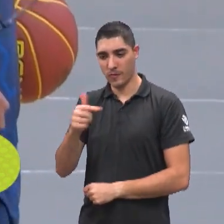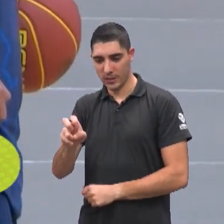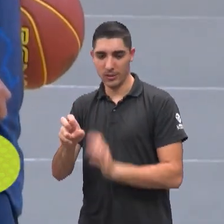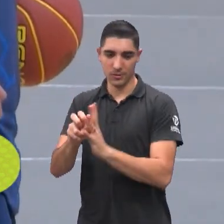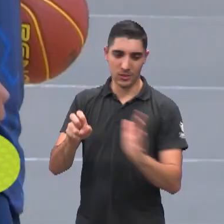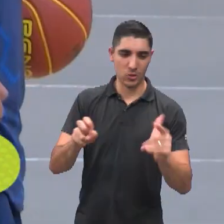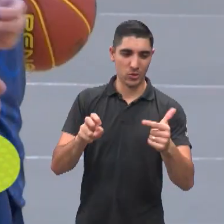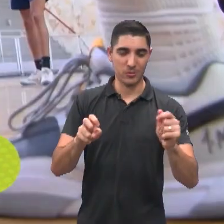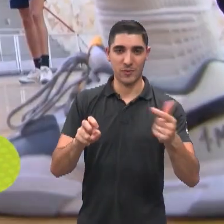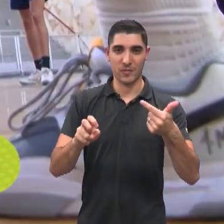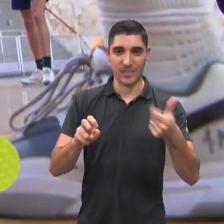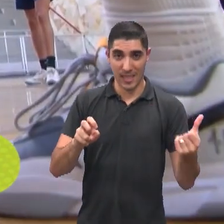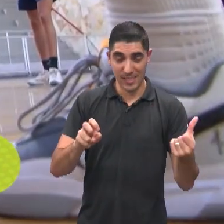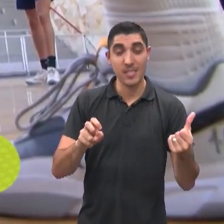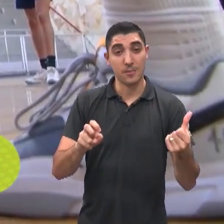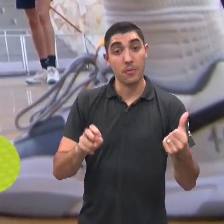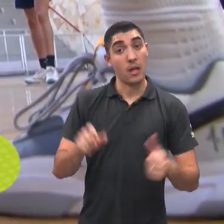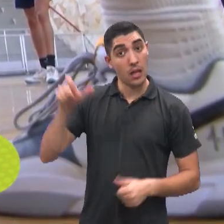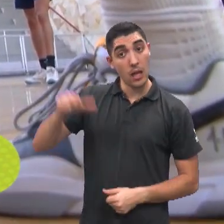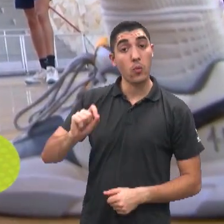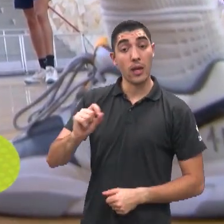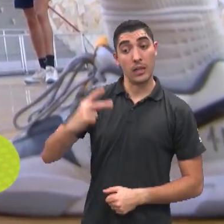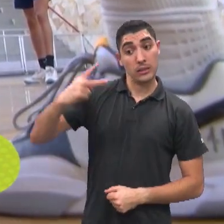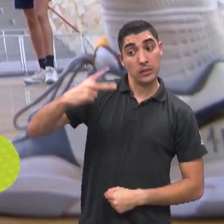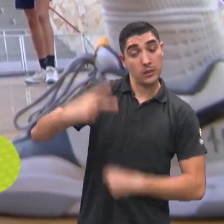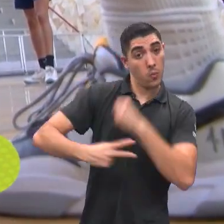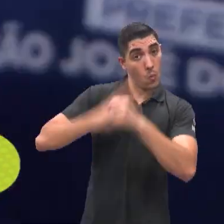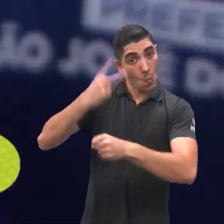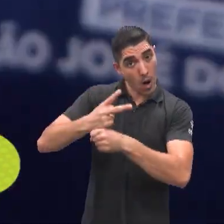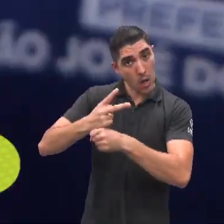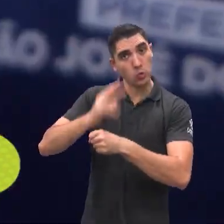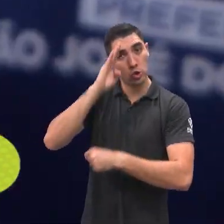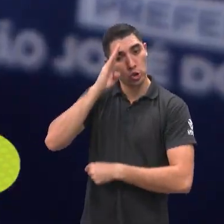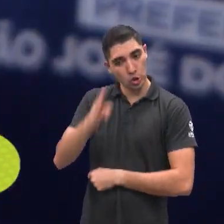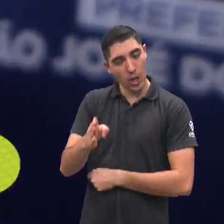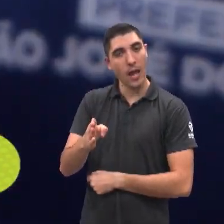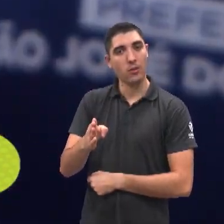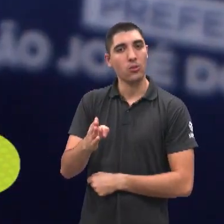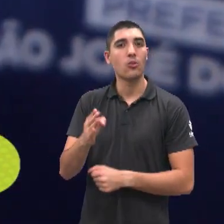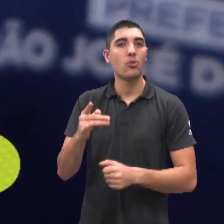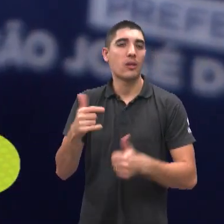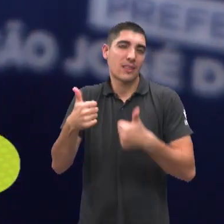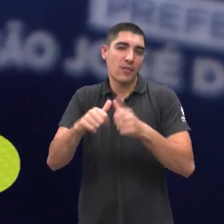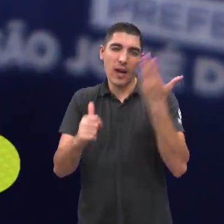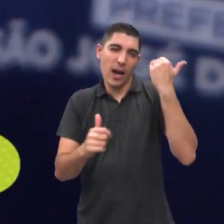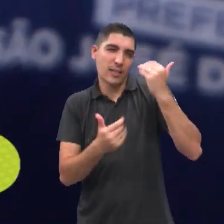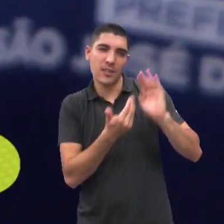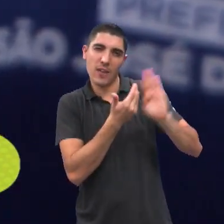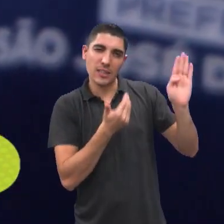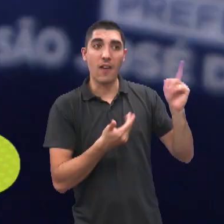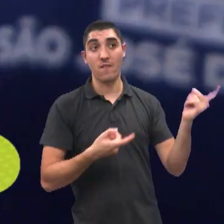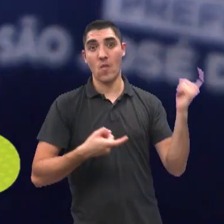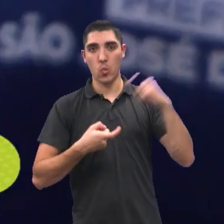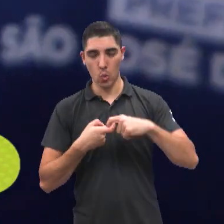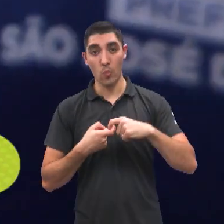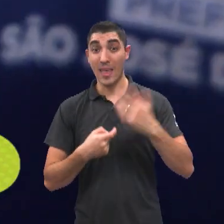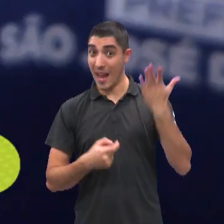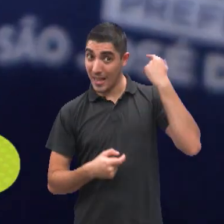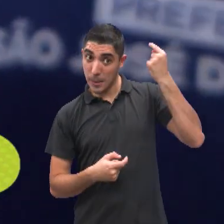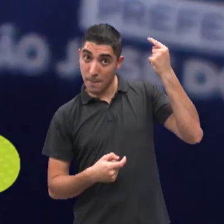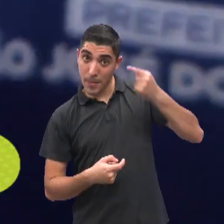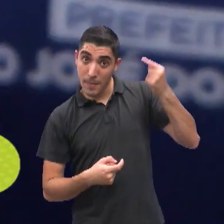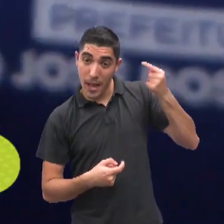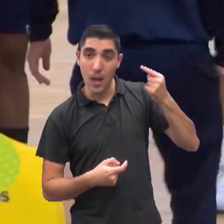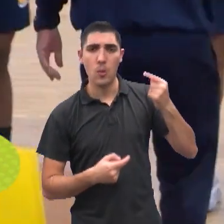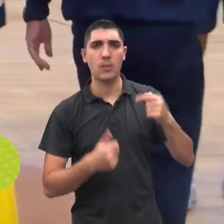2025-2026. O Regis, que agora vai para o seu 2º ano consecutivo depois do retorno ao São José. Na primeira passagem, ele dirigiu o